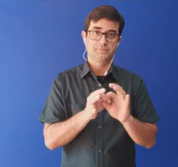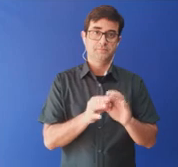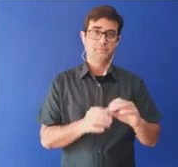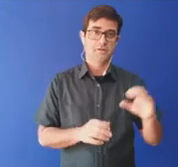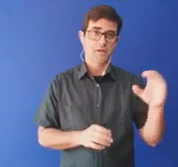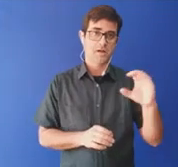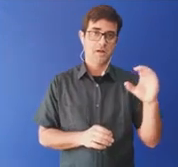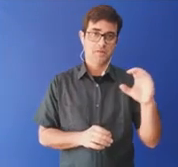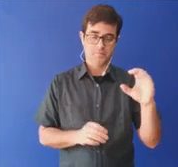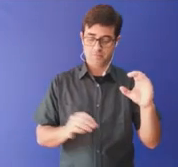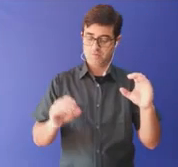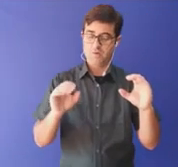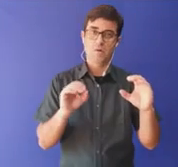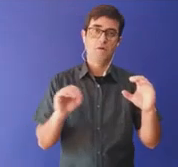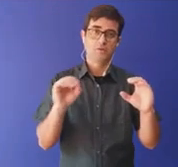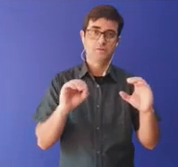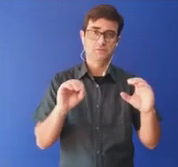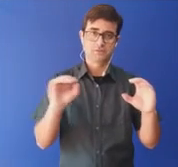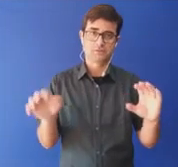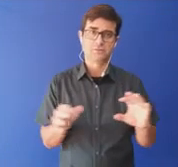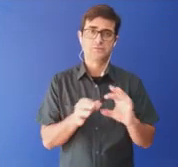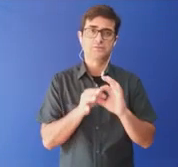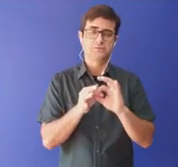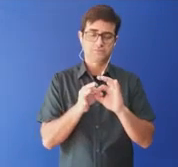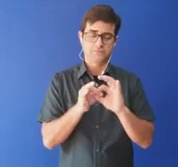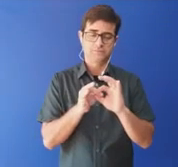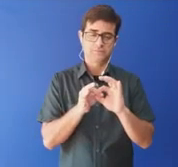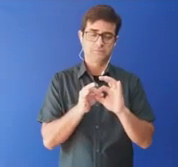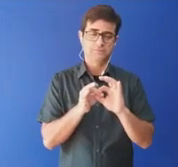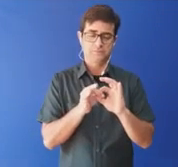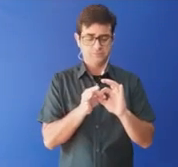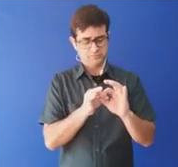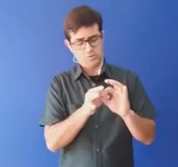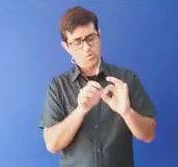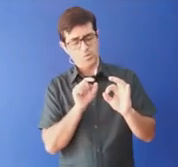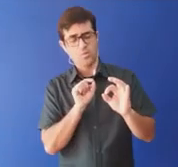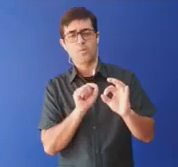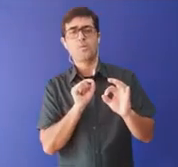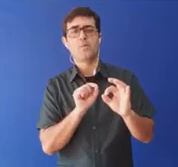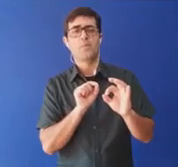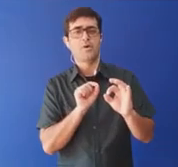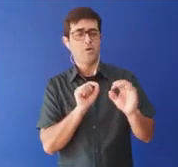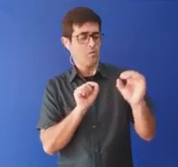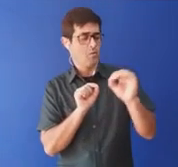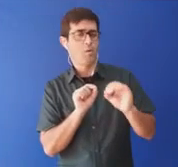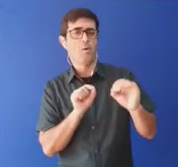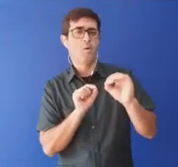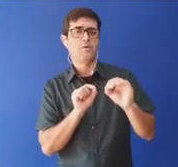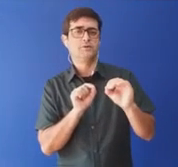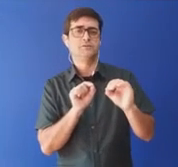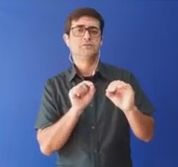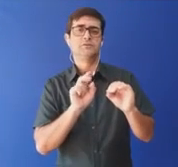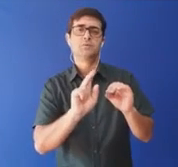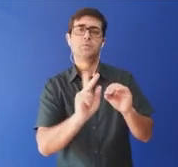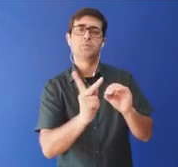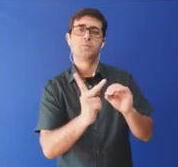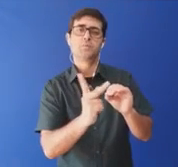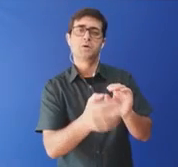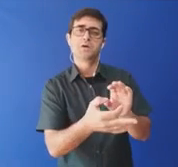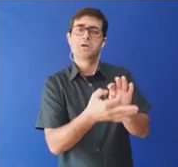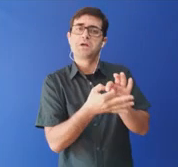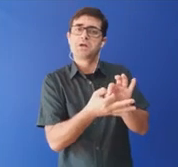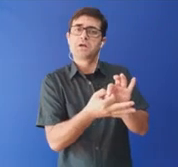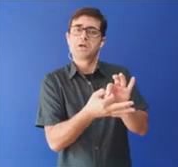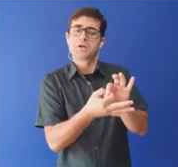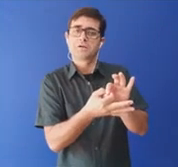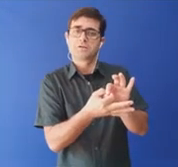interferir se, por exemplo, carbono ligado ao oxigênio. Não vai interferir se esse oxigênio está